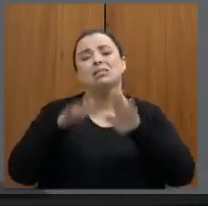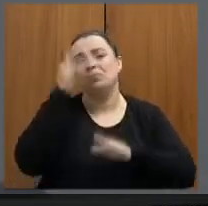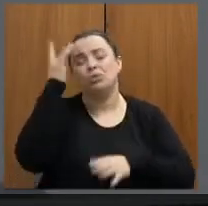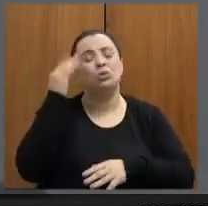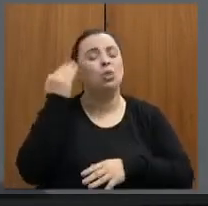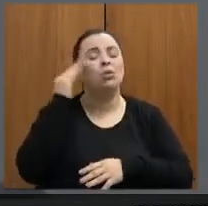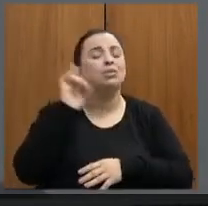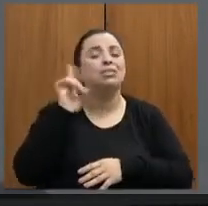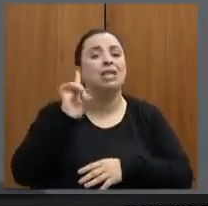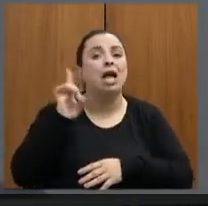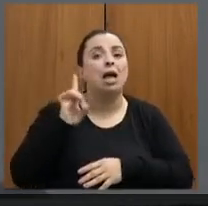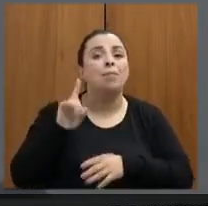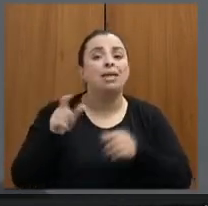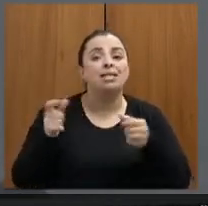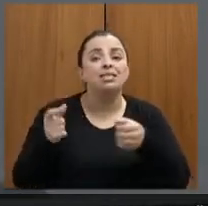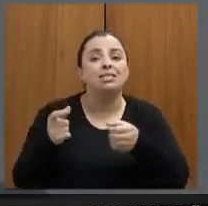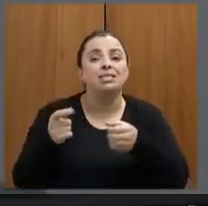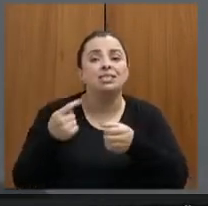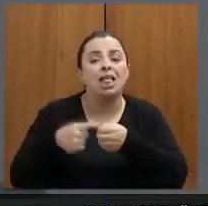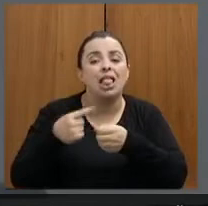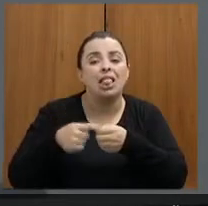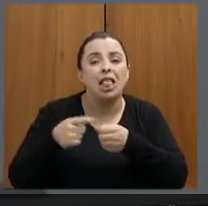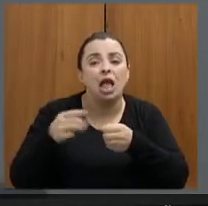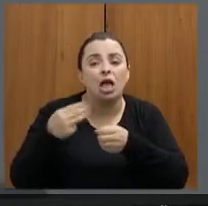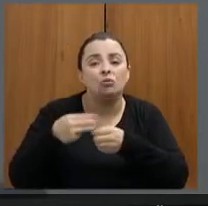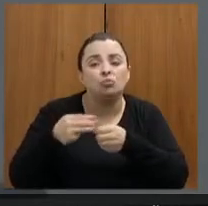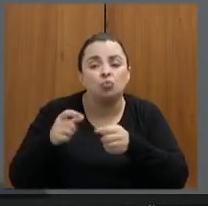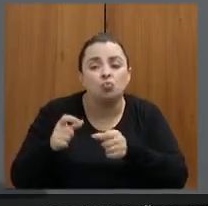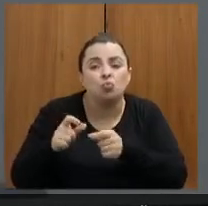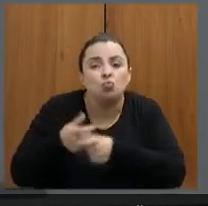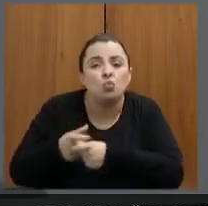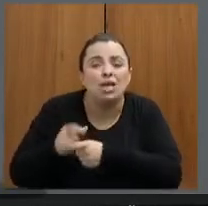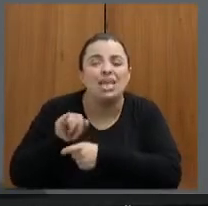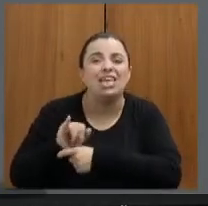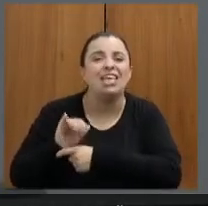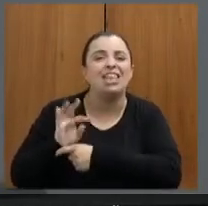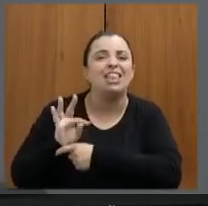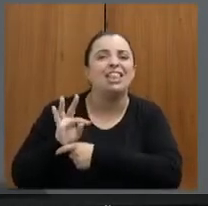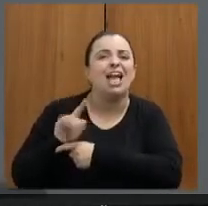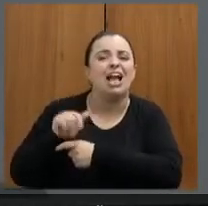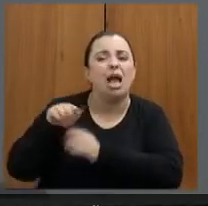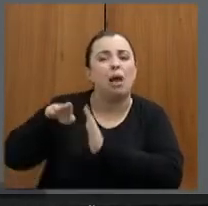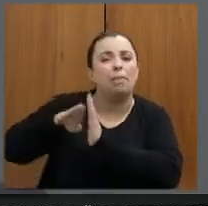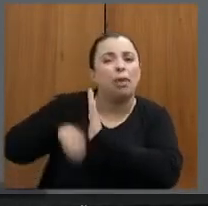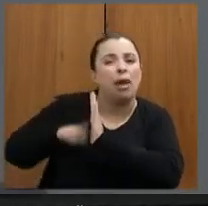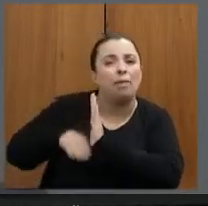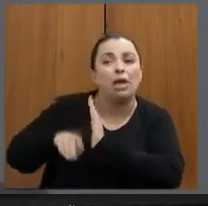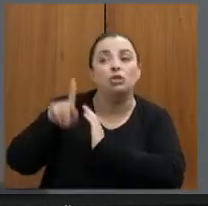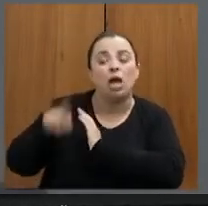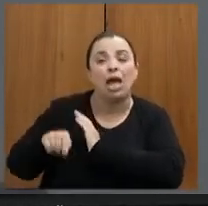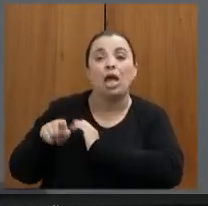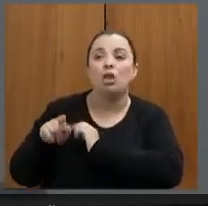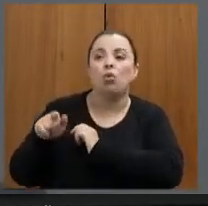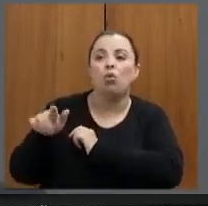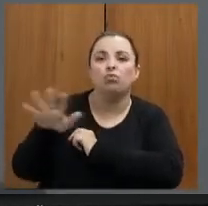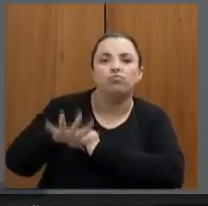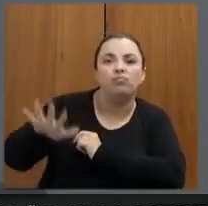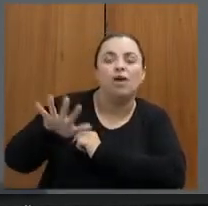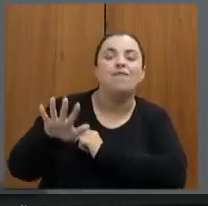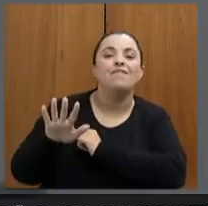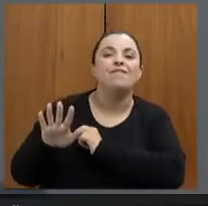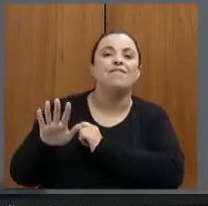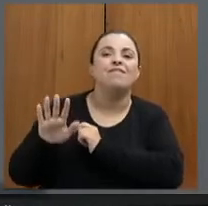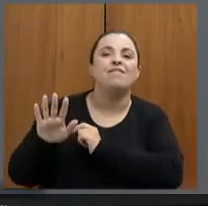municípios com menor IDH do nosso Estado Eles estão no Vale do Mucuri E aí a gente está falando de municípios no entorno de Teófilo